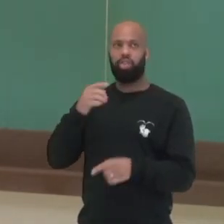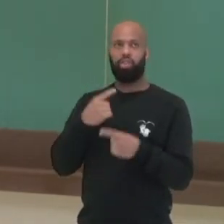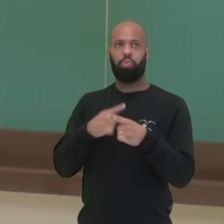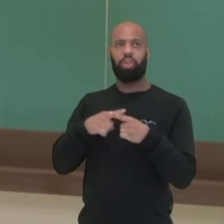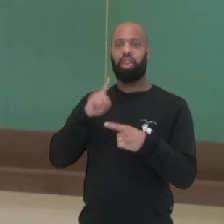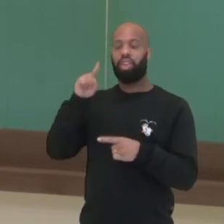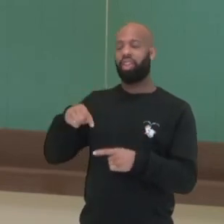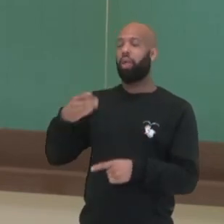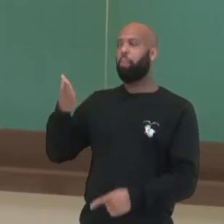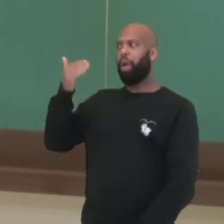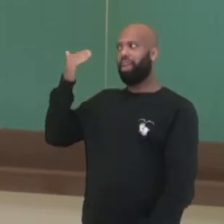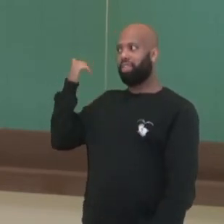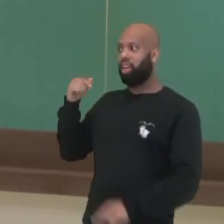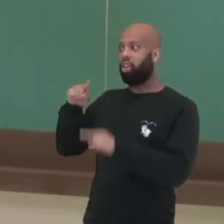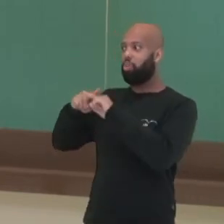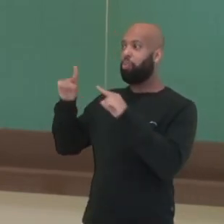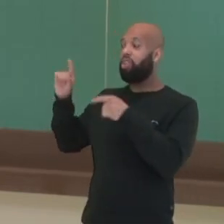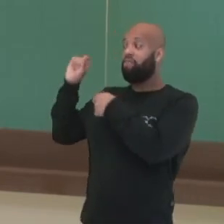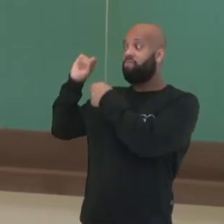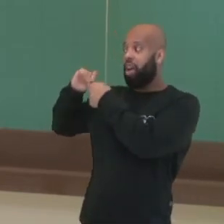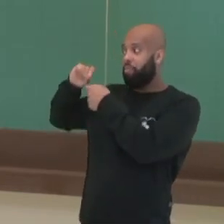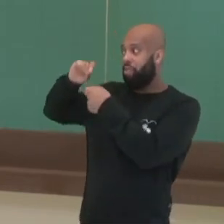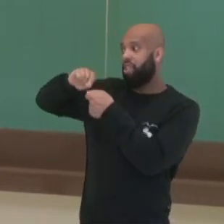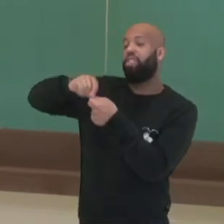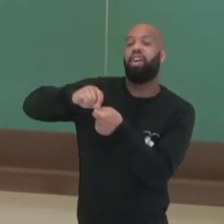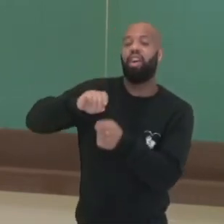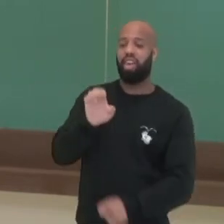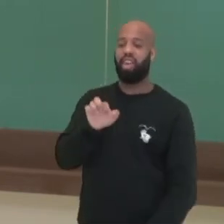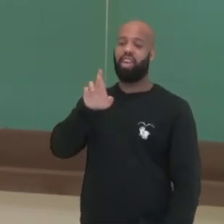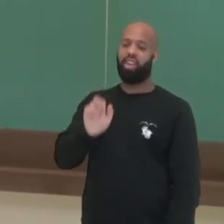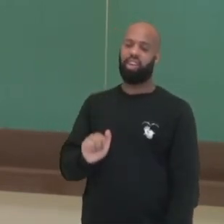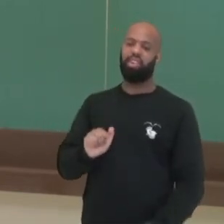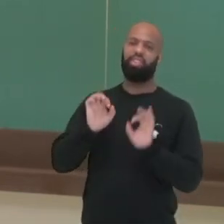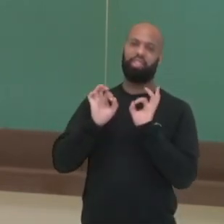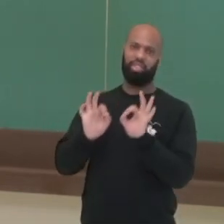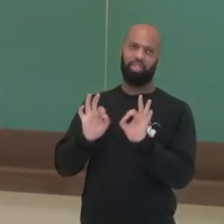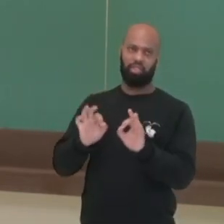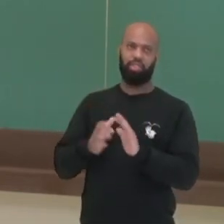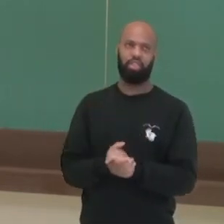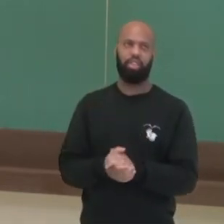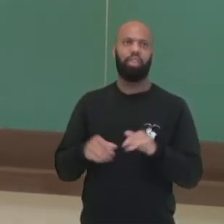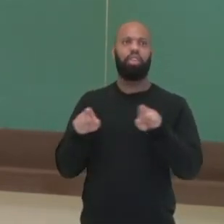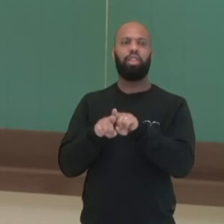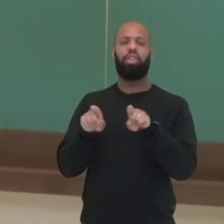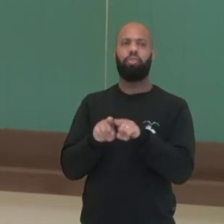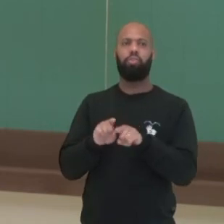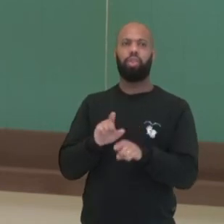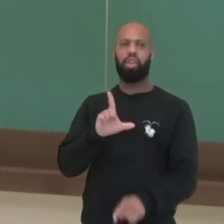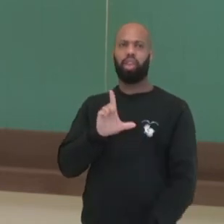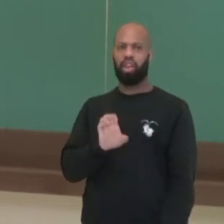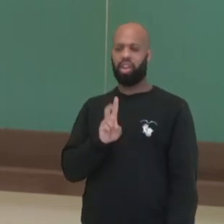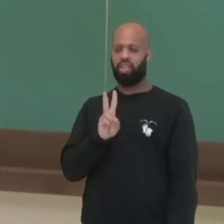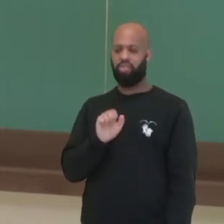Porque é uma situação que acontecia, algo habitual. Era na casa muito pequena. E me levantei